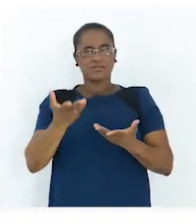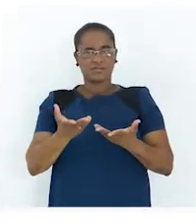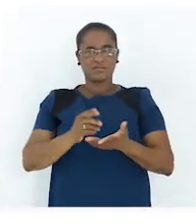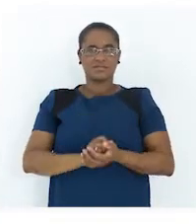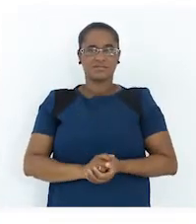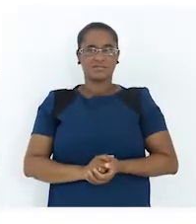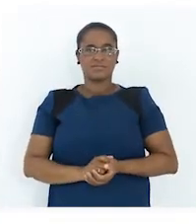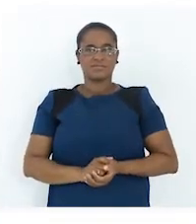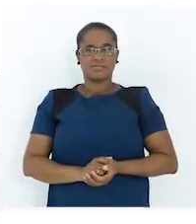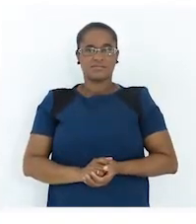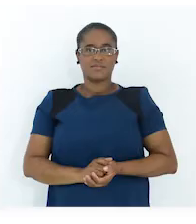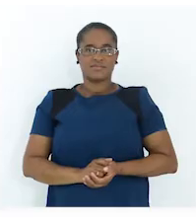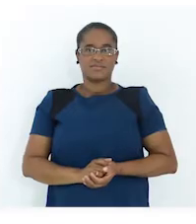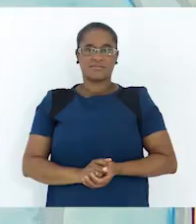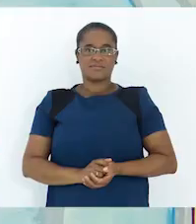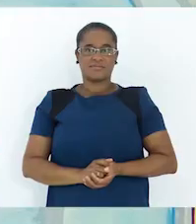Falsa?